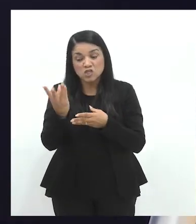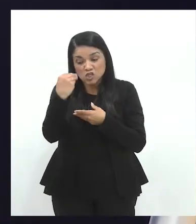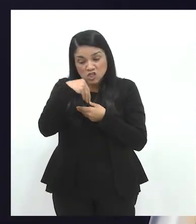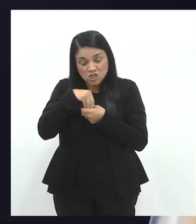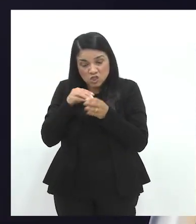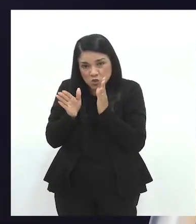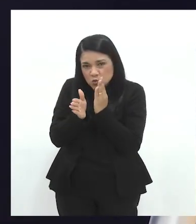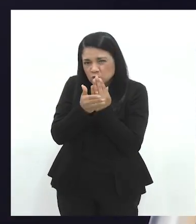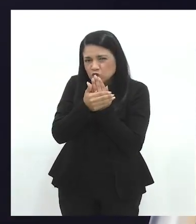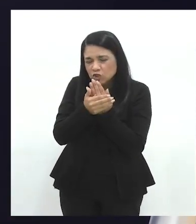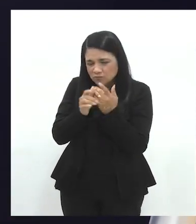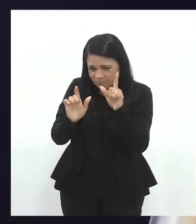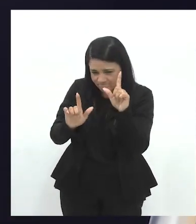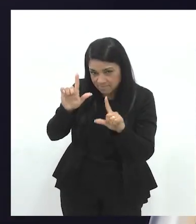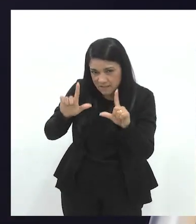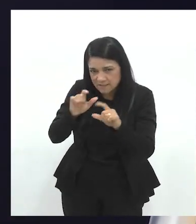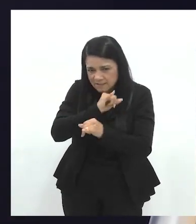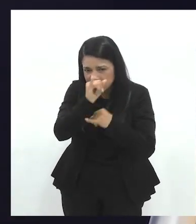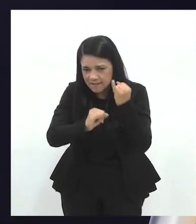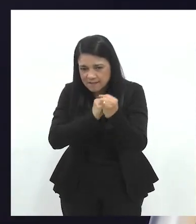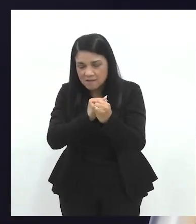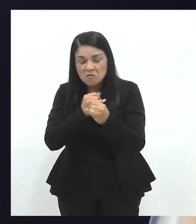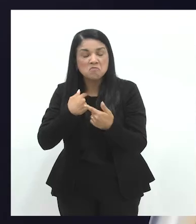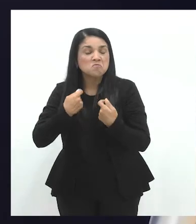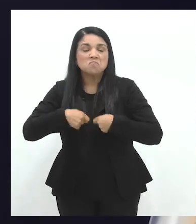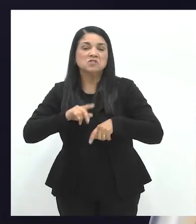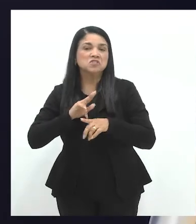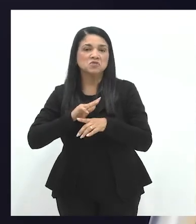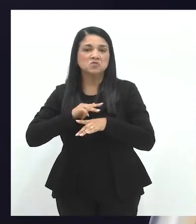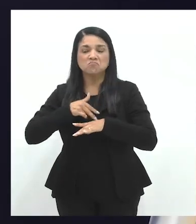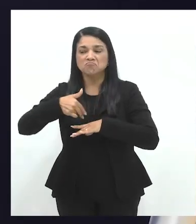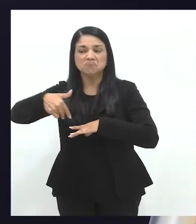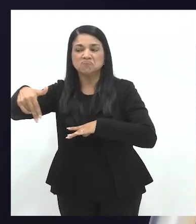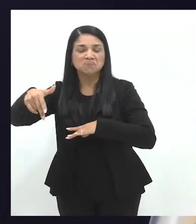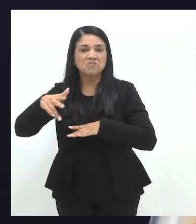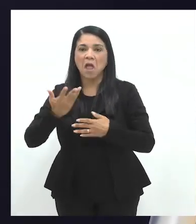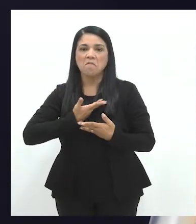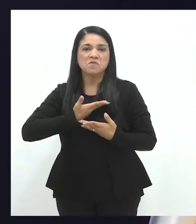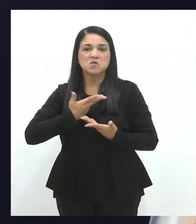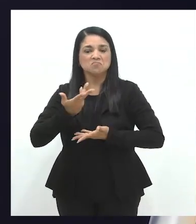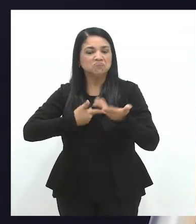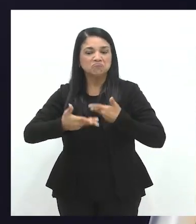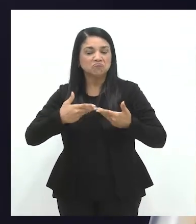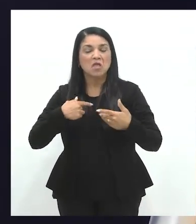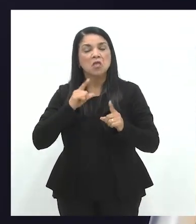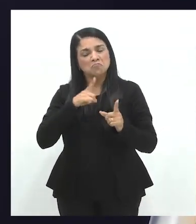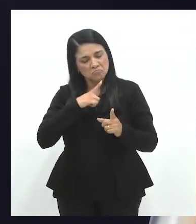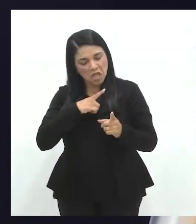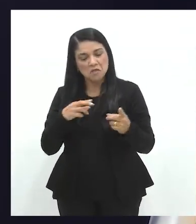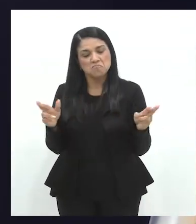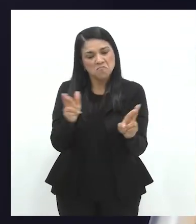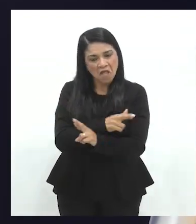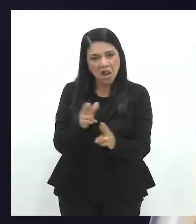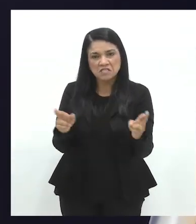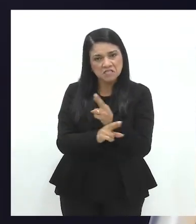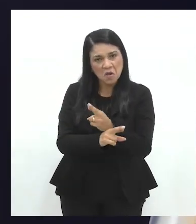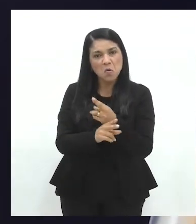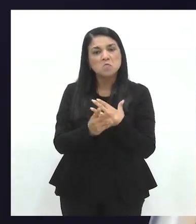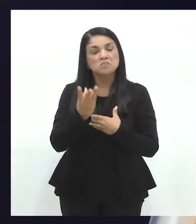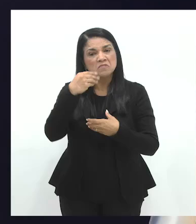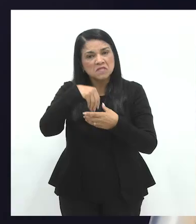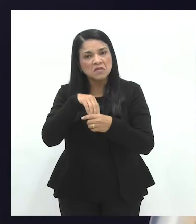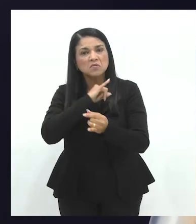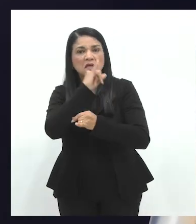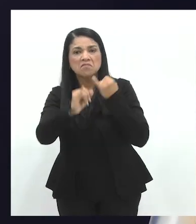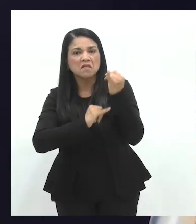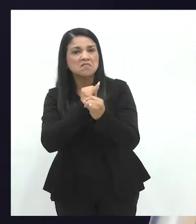ficam escondidos ali dentro da tela. E pensa, eu não preciso levantar daqui para nada. Eu fico aqui no meu computador, eu jogo, eu